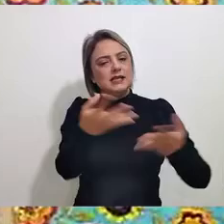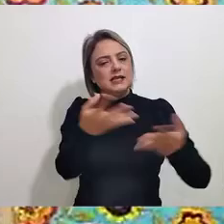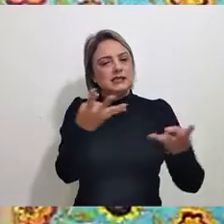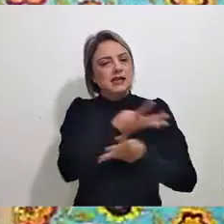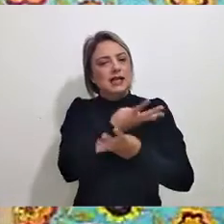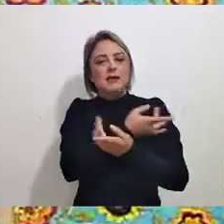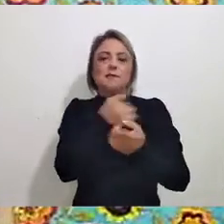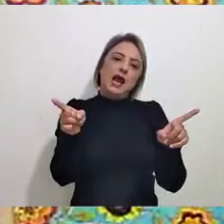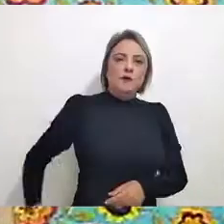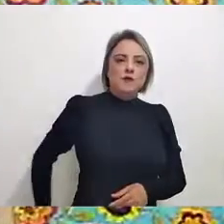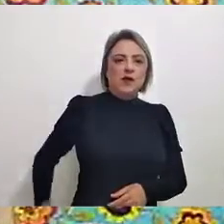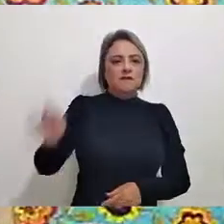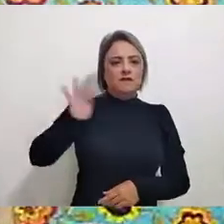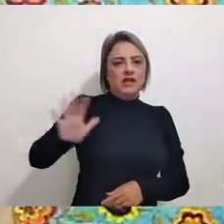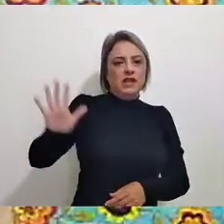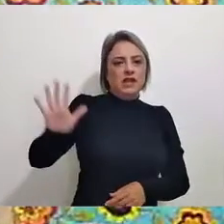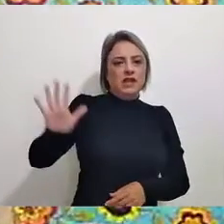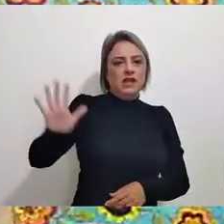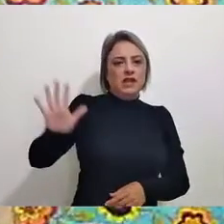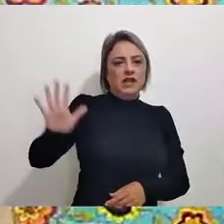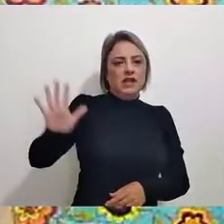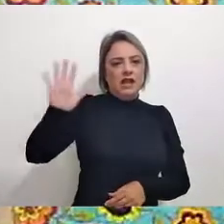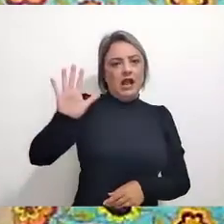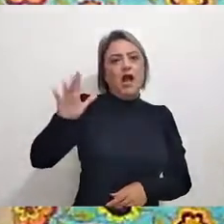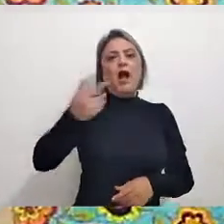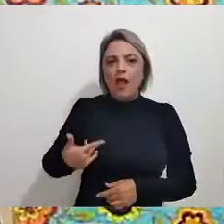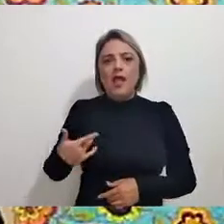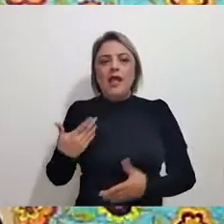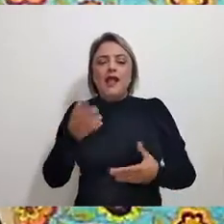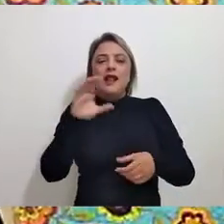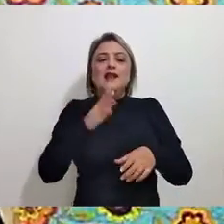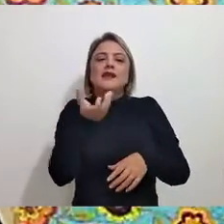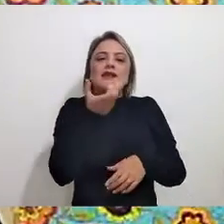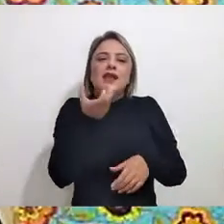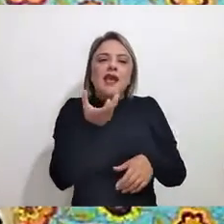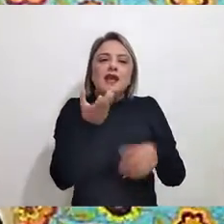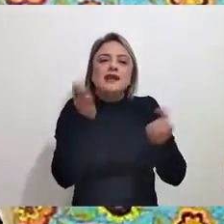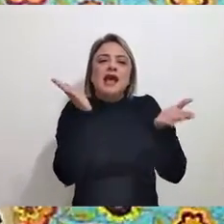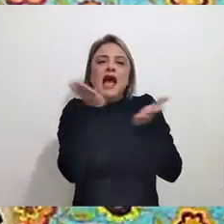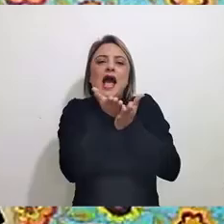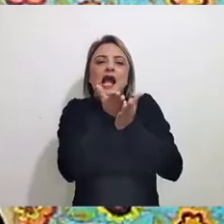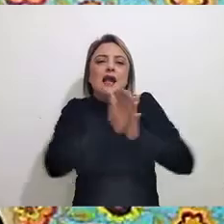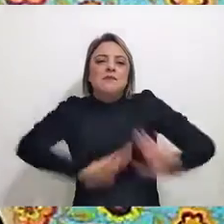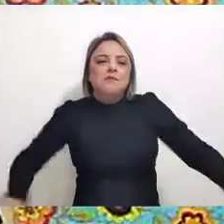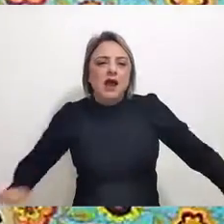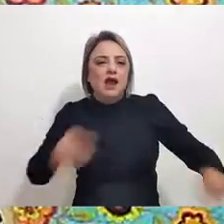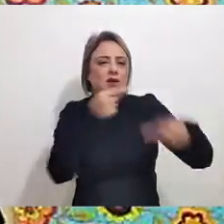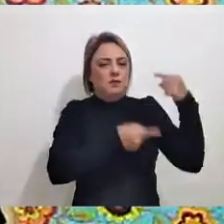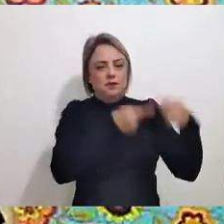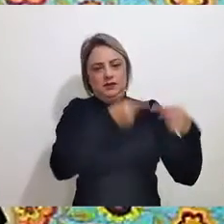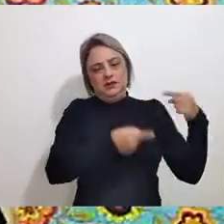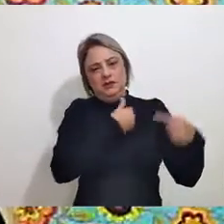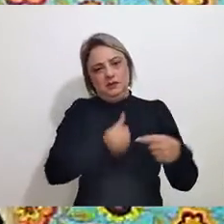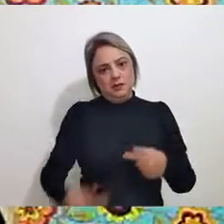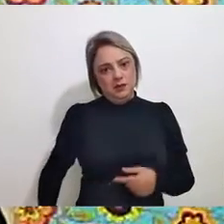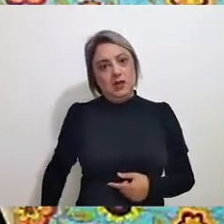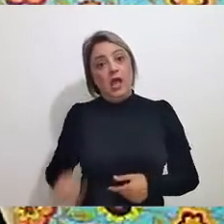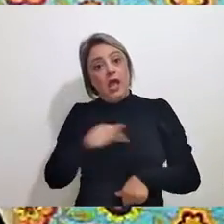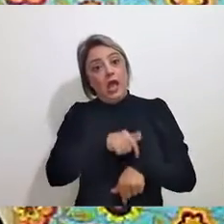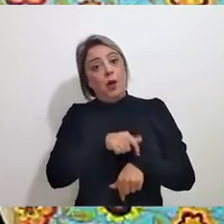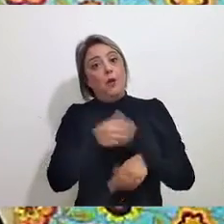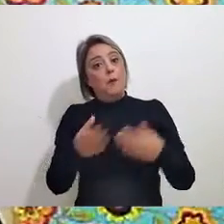liberal, o que que ele quer? Ele quer destruir essa política pública. E eu acho que é um momento, enquanto também conselho, de